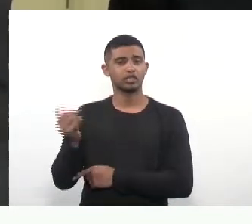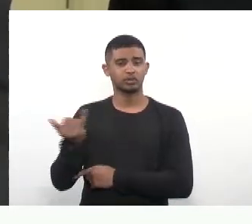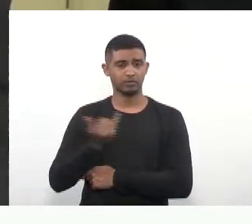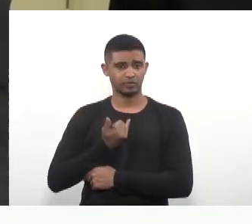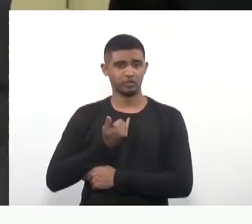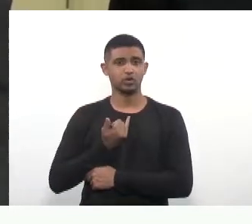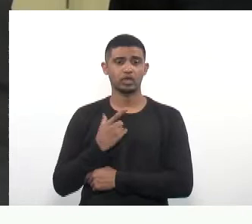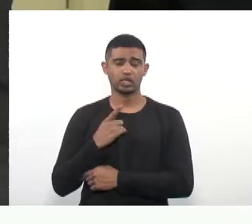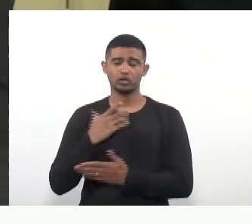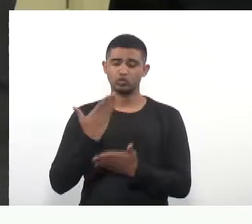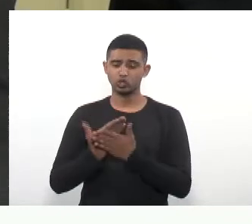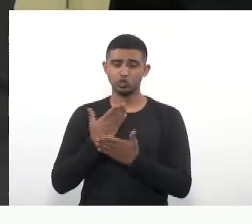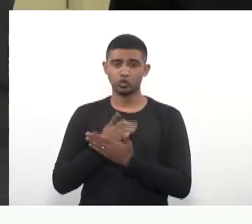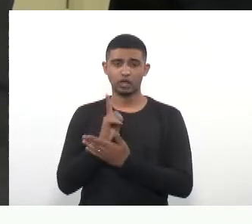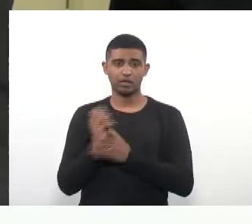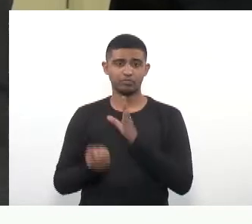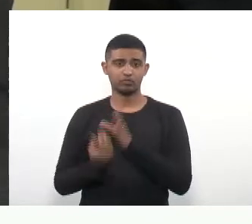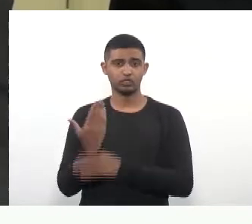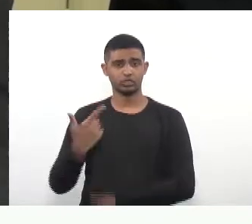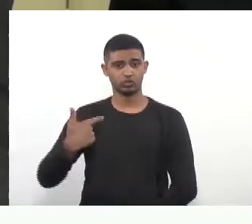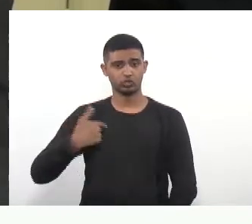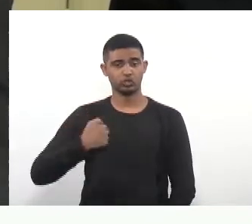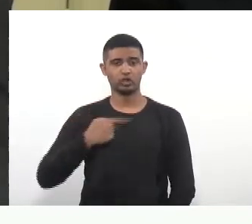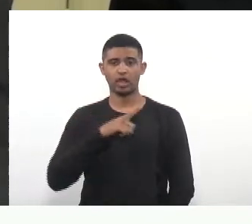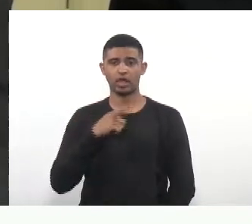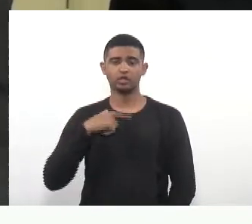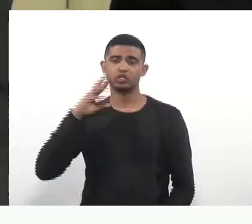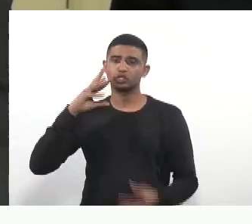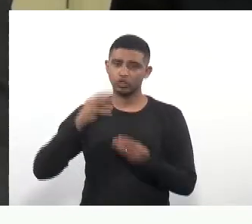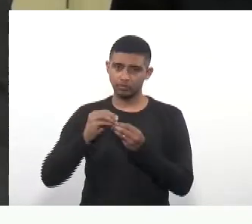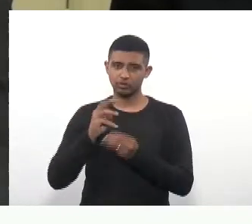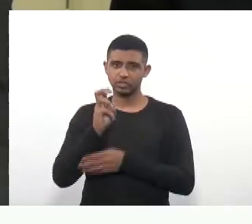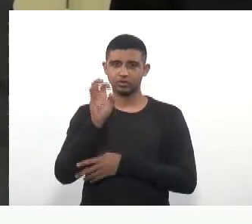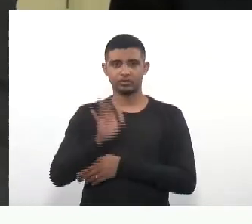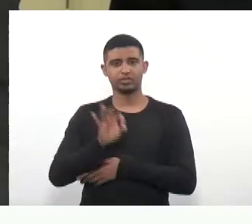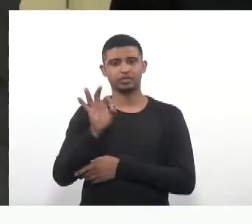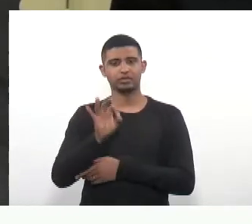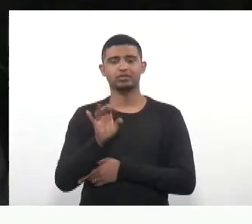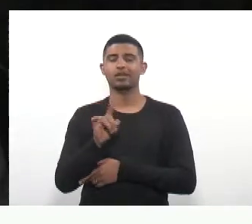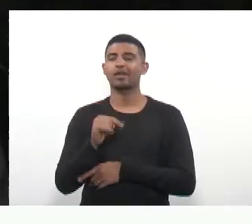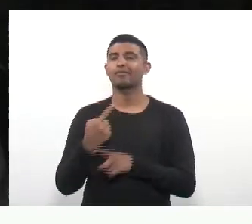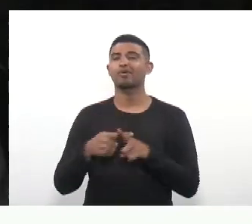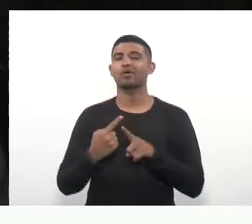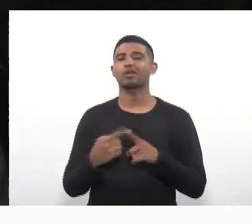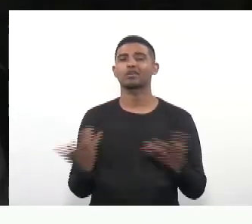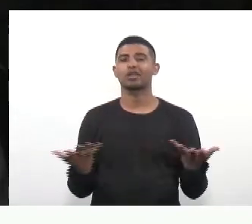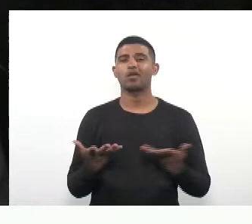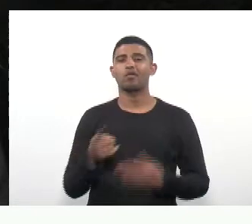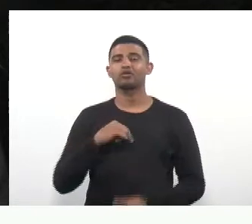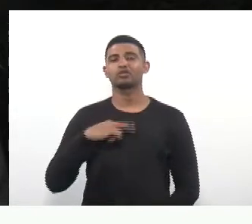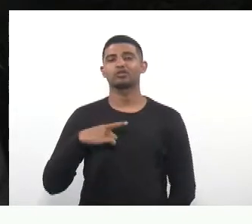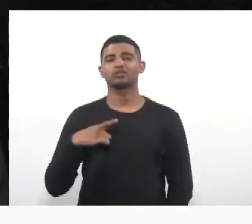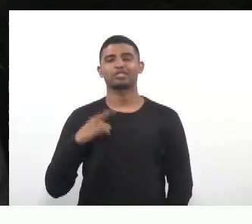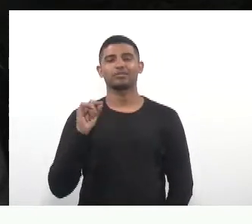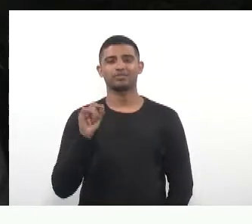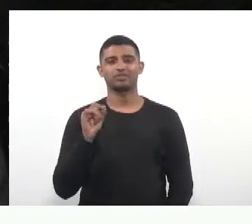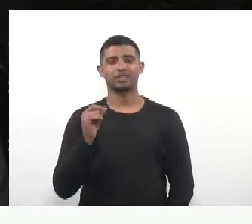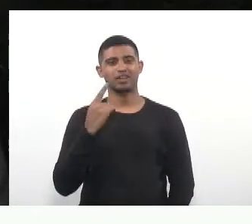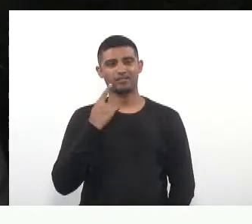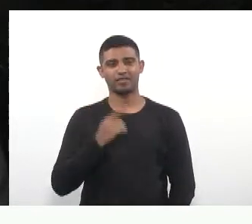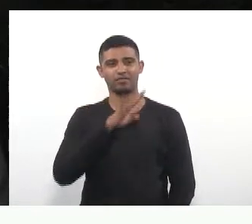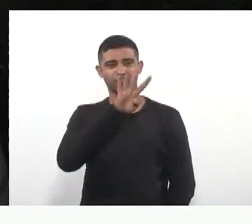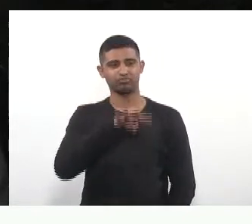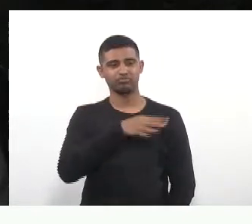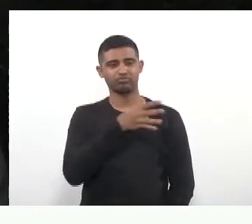estudo da Fundação Getúlio Vargas que chegou a essa conclusão dos 5%. É porque hoje nós temos um quadro não